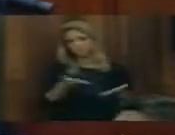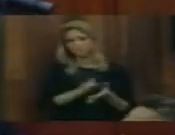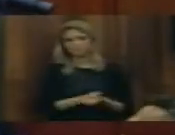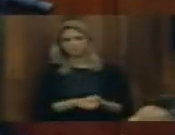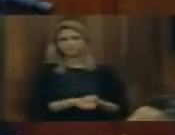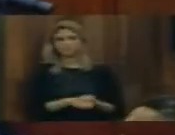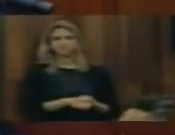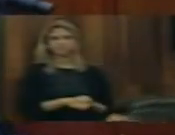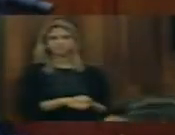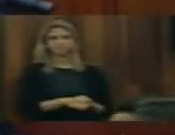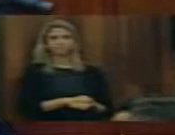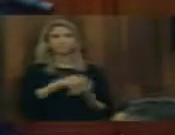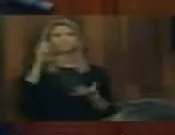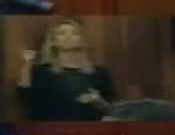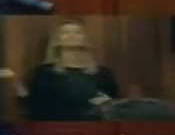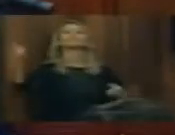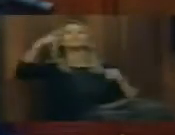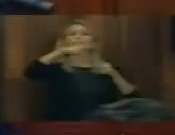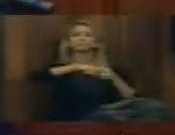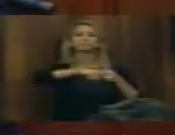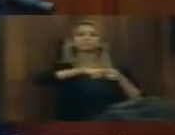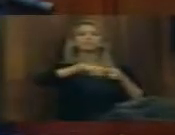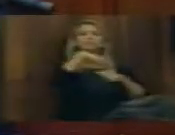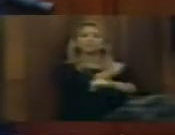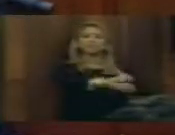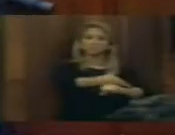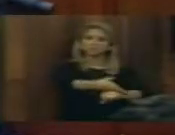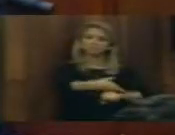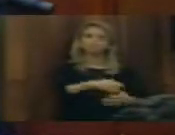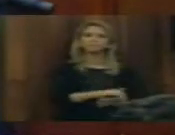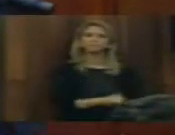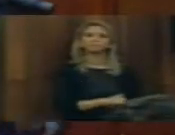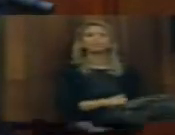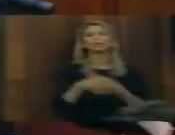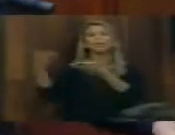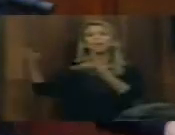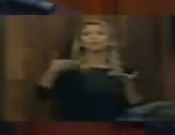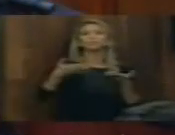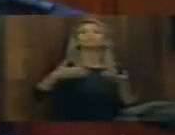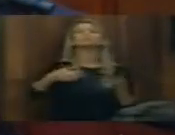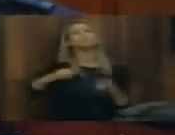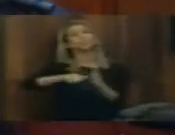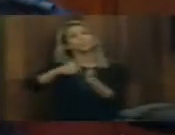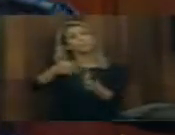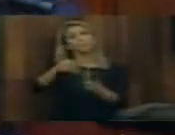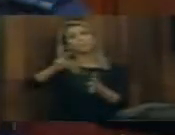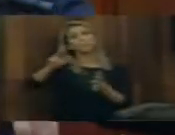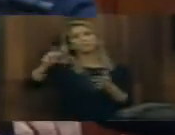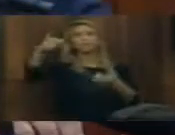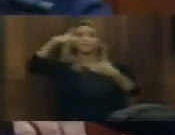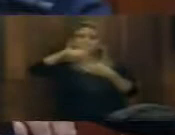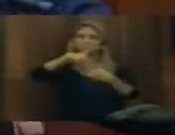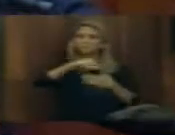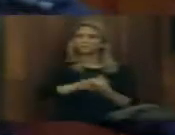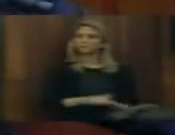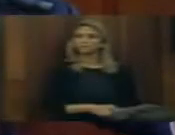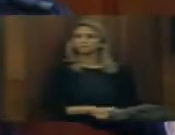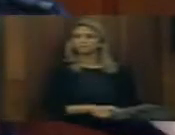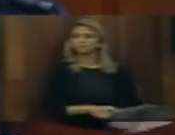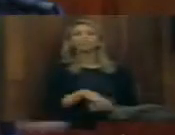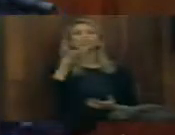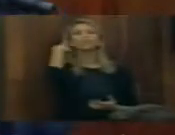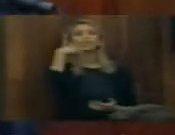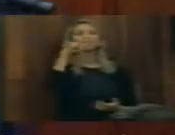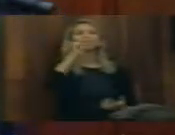Bom, dando prosseguimento à sessão, convido como primeiro orador inscrito o